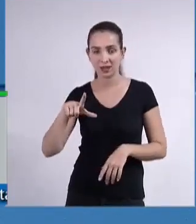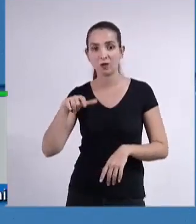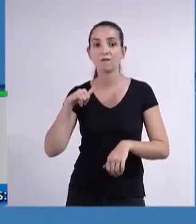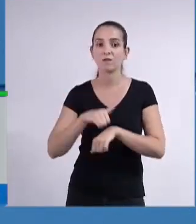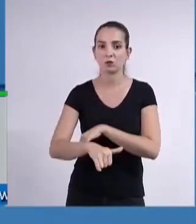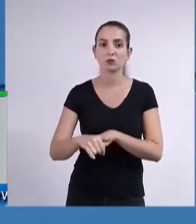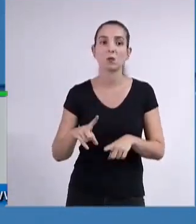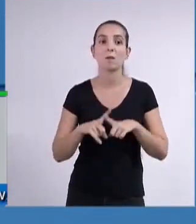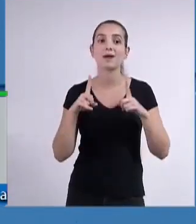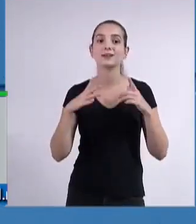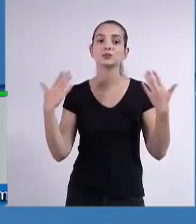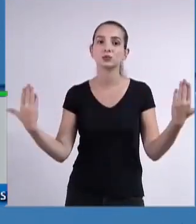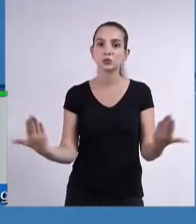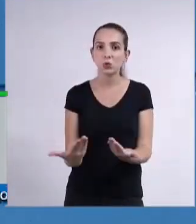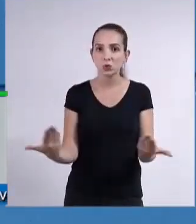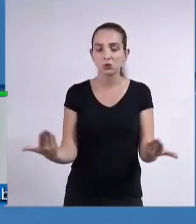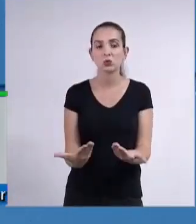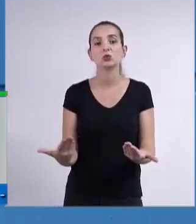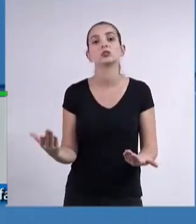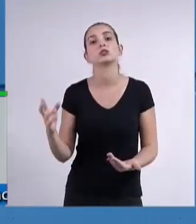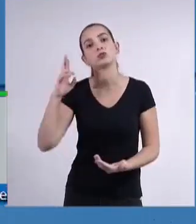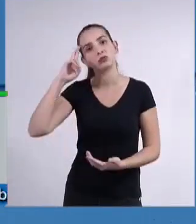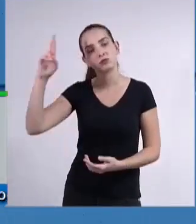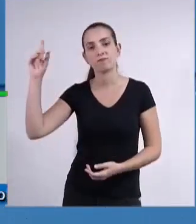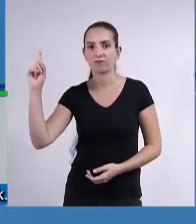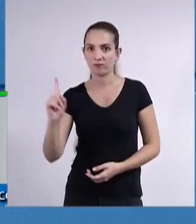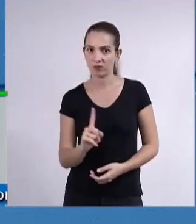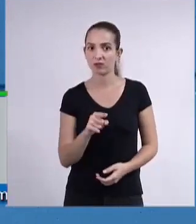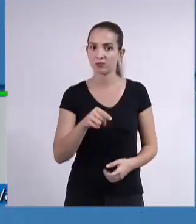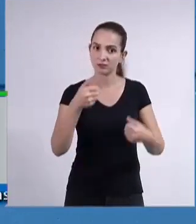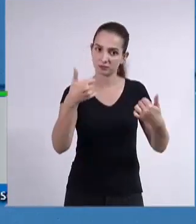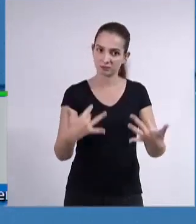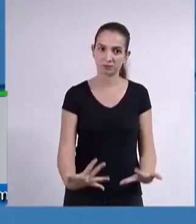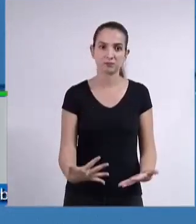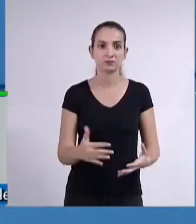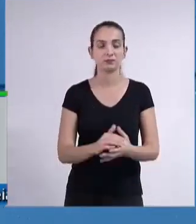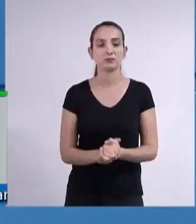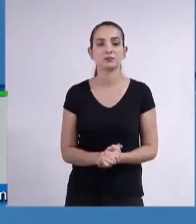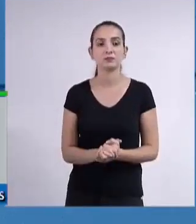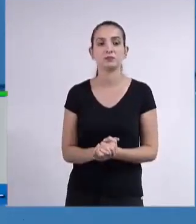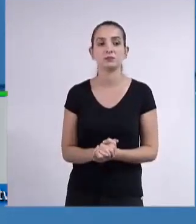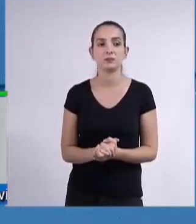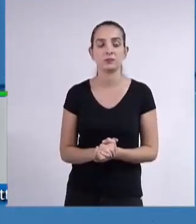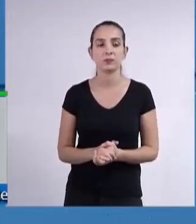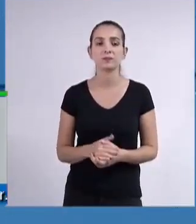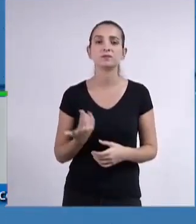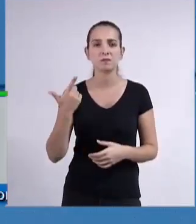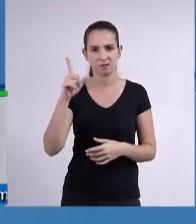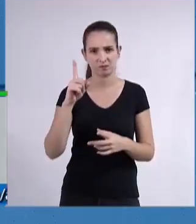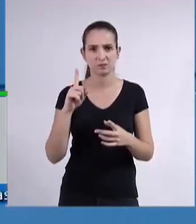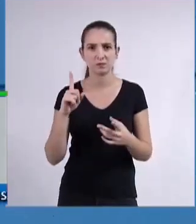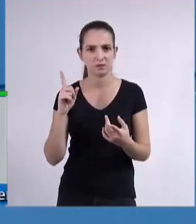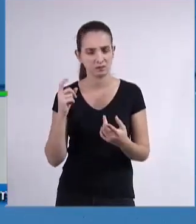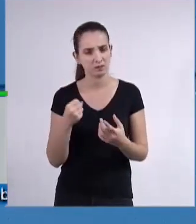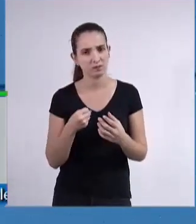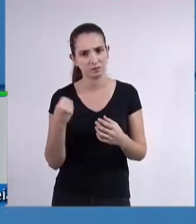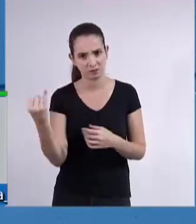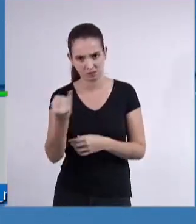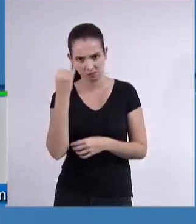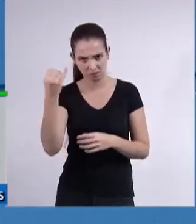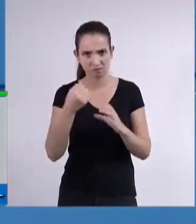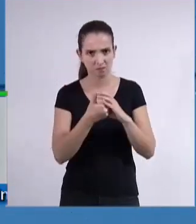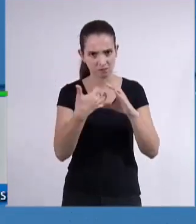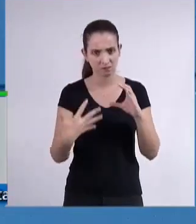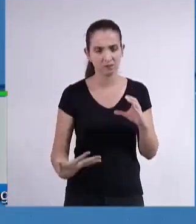técnicos hoje para ver toda essa questão. E um outro ponto importante, que Vossa Excelência acompanhou bem, que nós